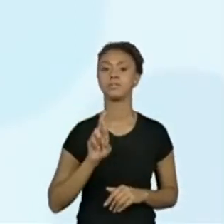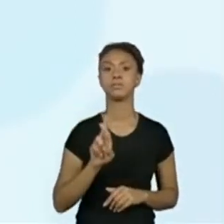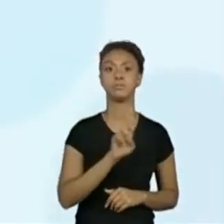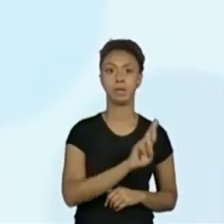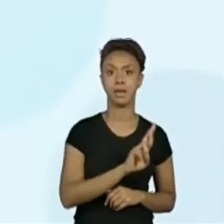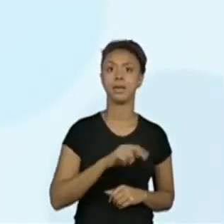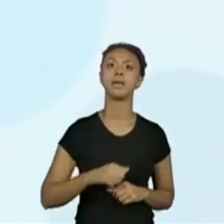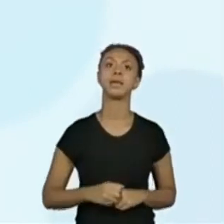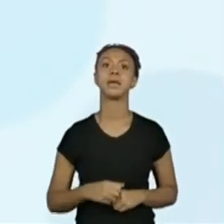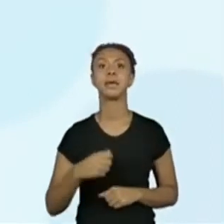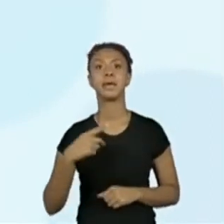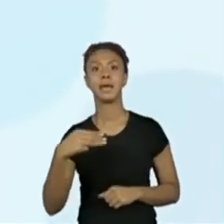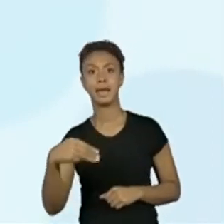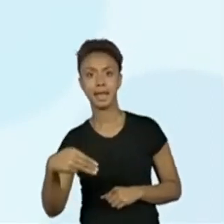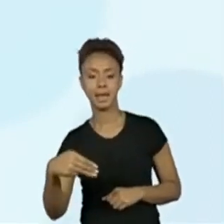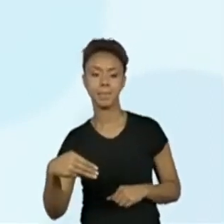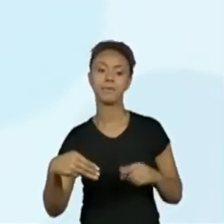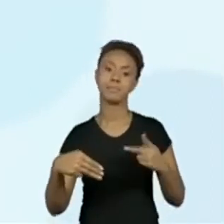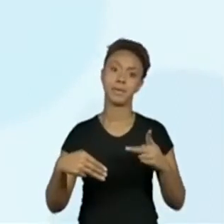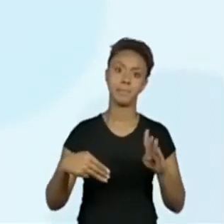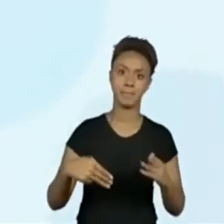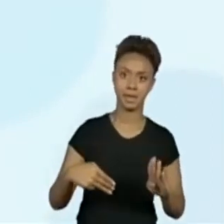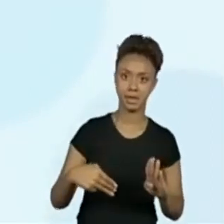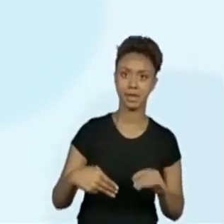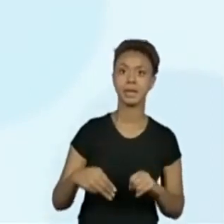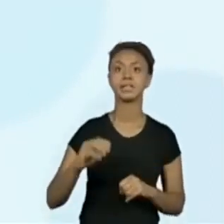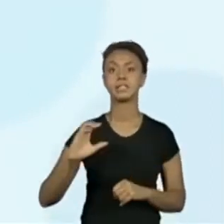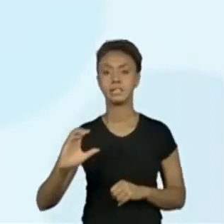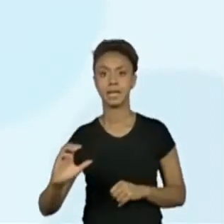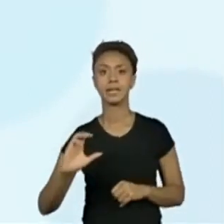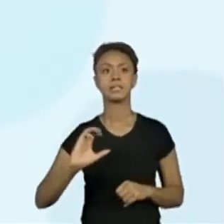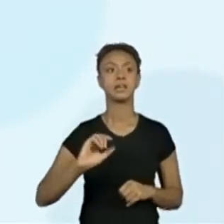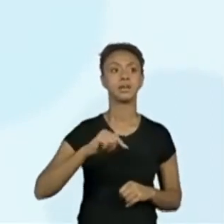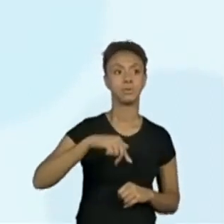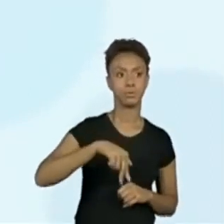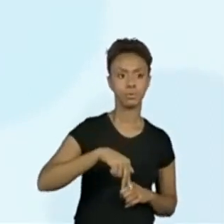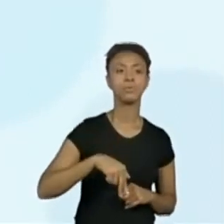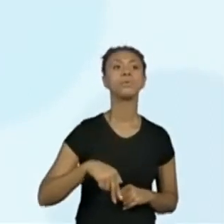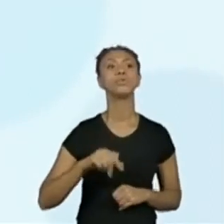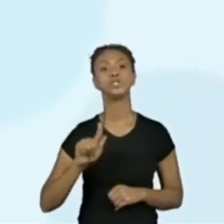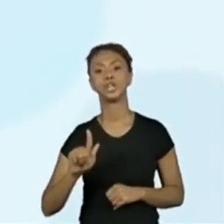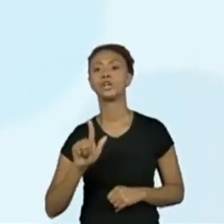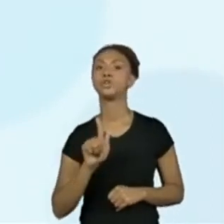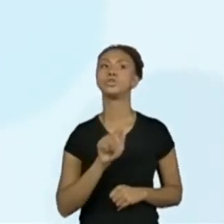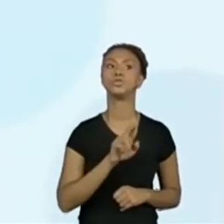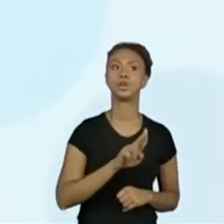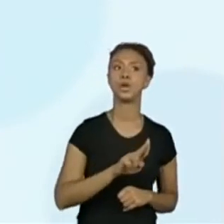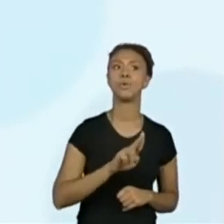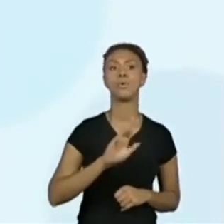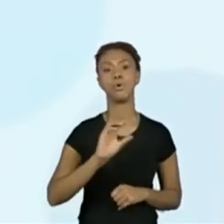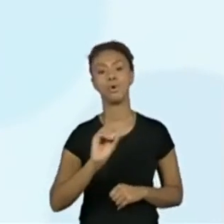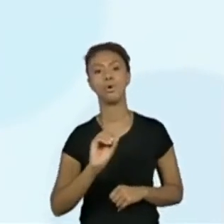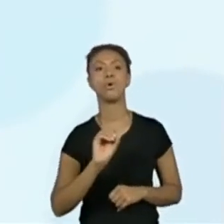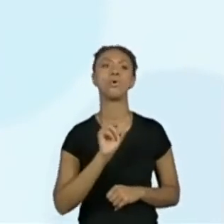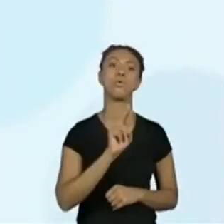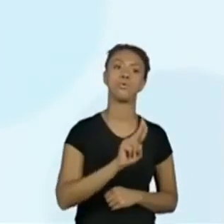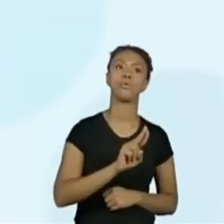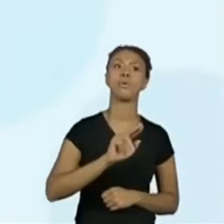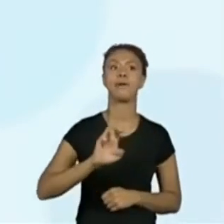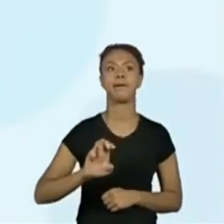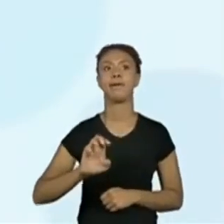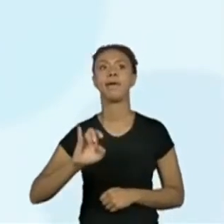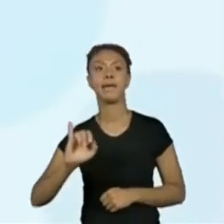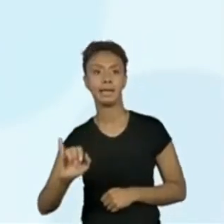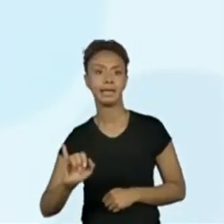C, Q, U, G, G, U, O, U, E, I, final em oxítonas. Então, estas são as